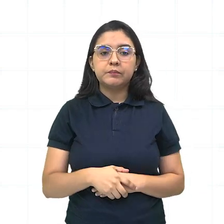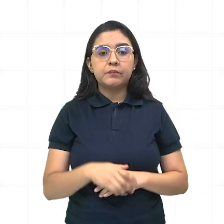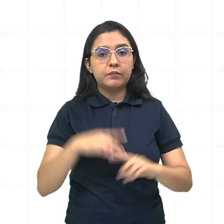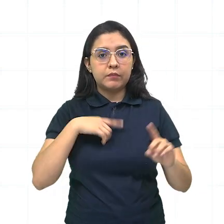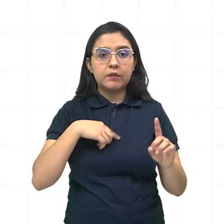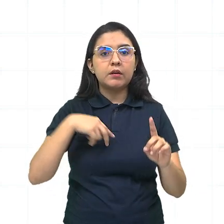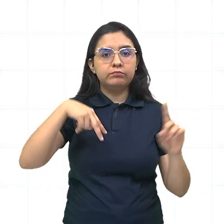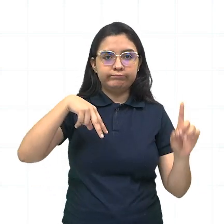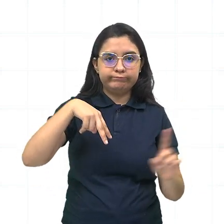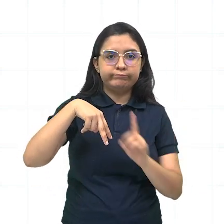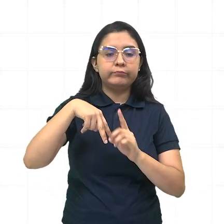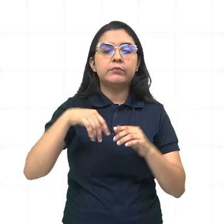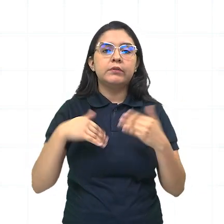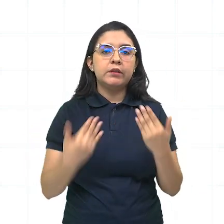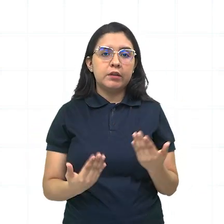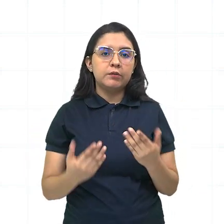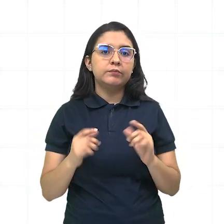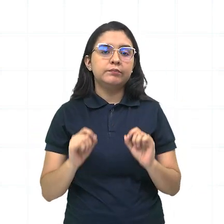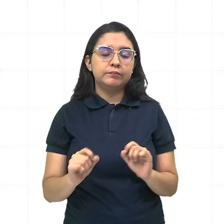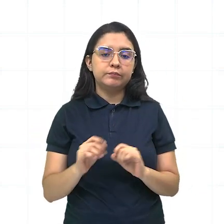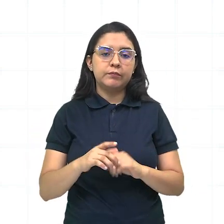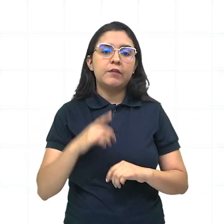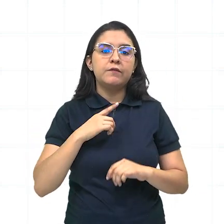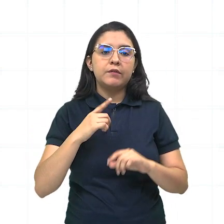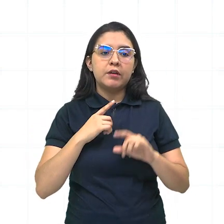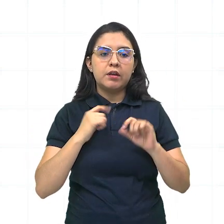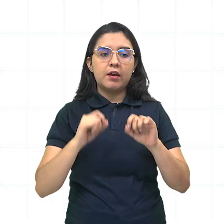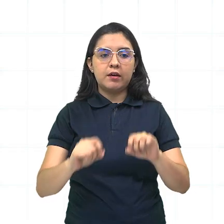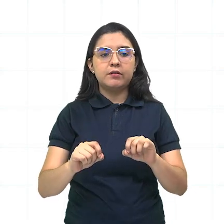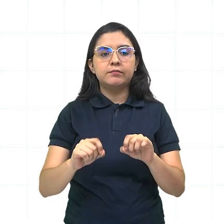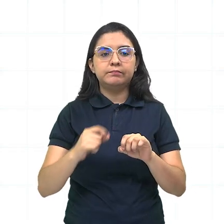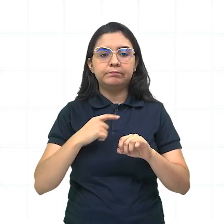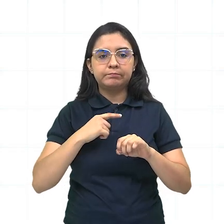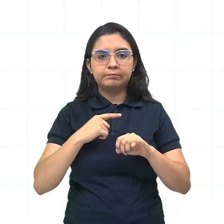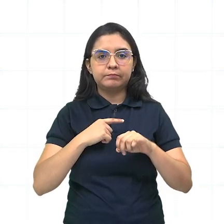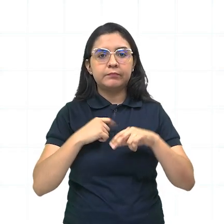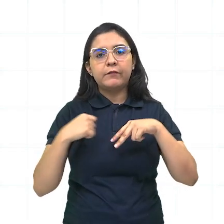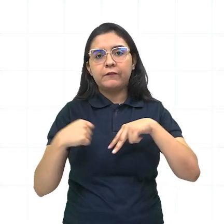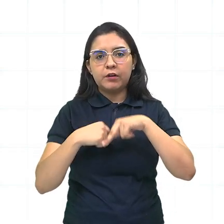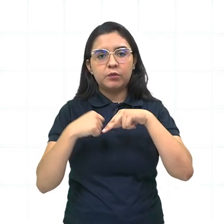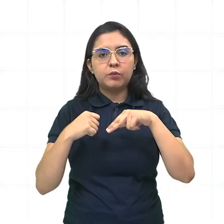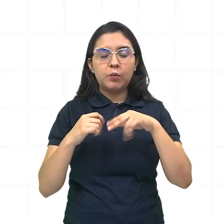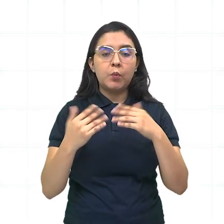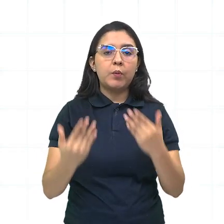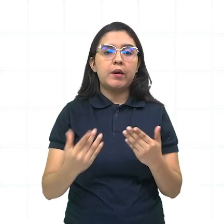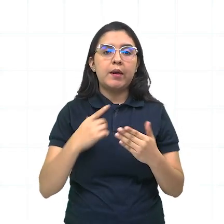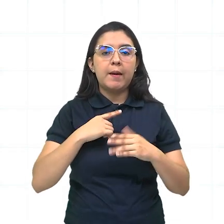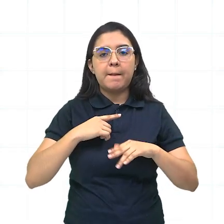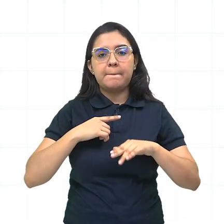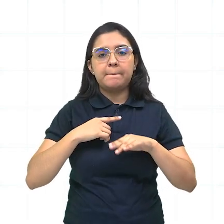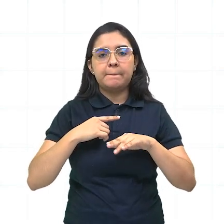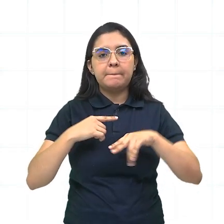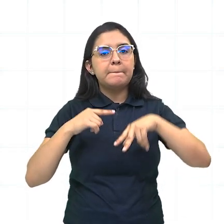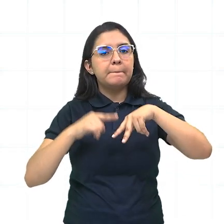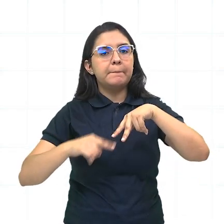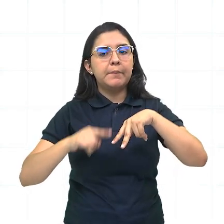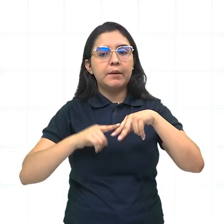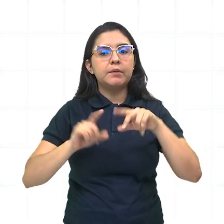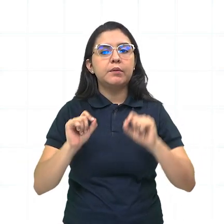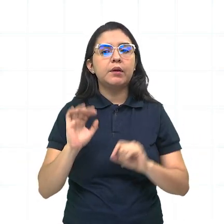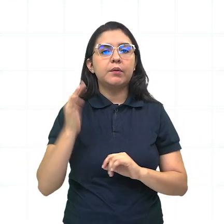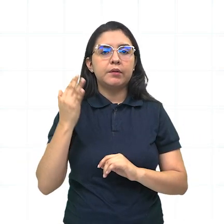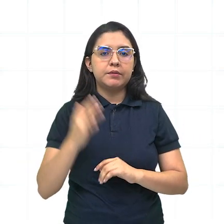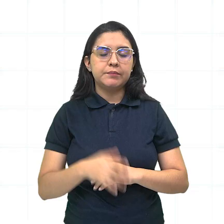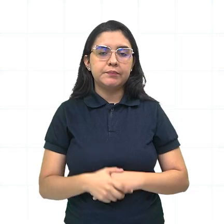na sua canela e fraturou a sua perna. O que acontece